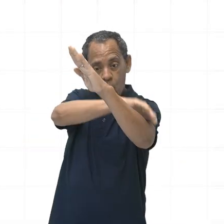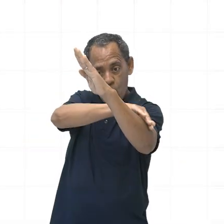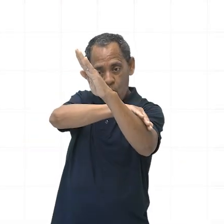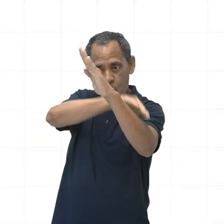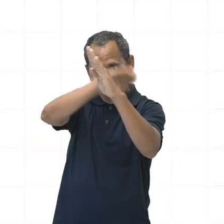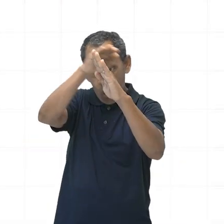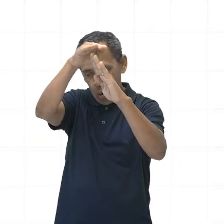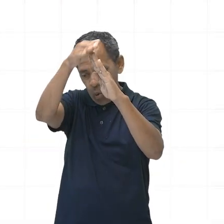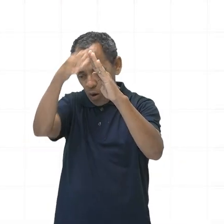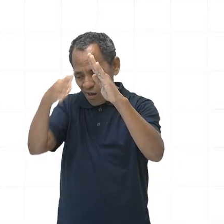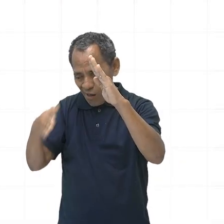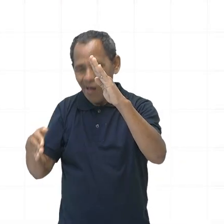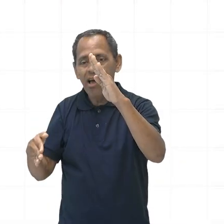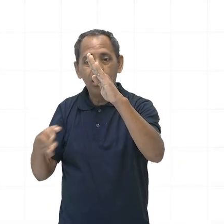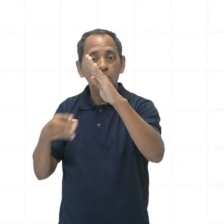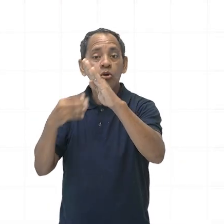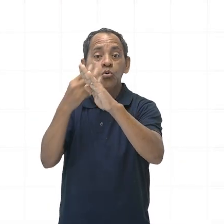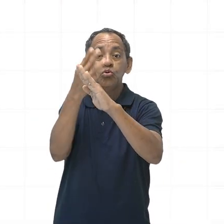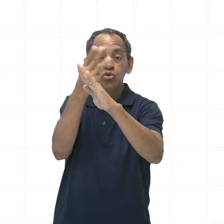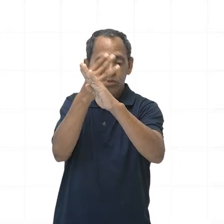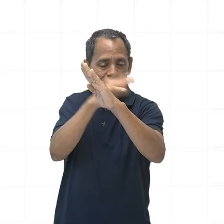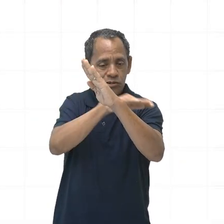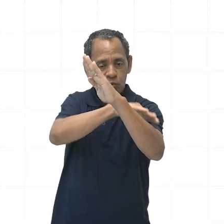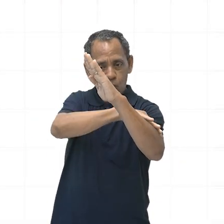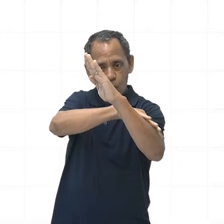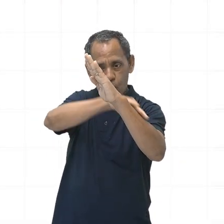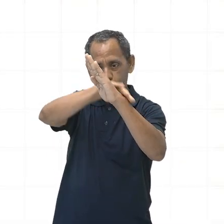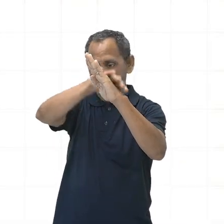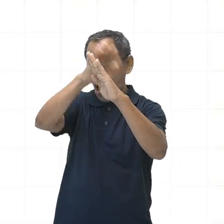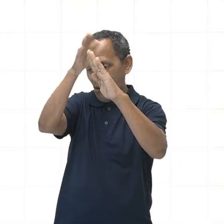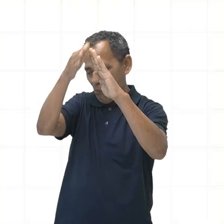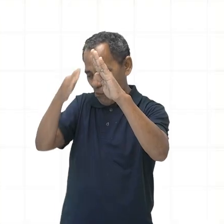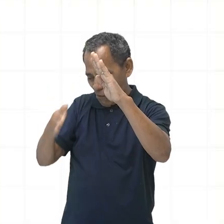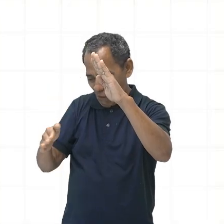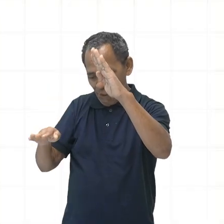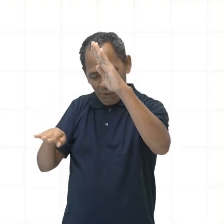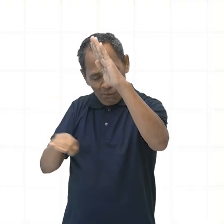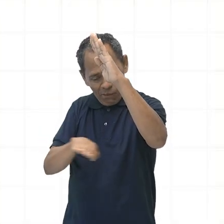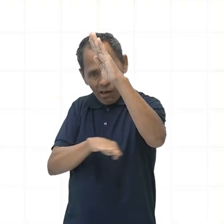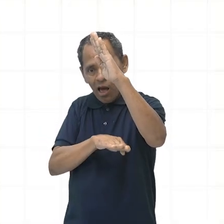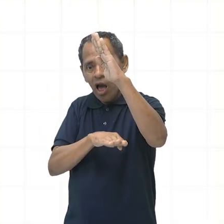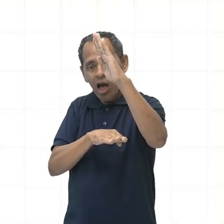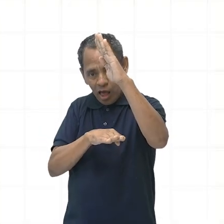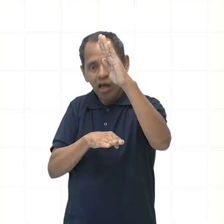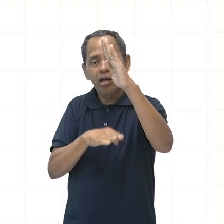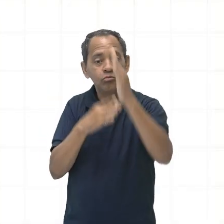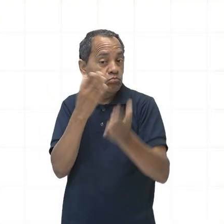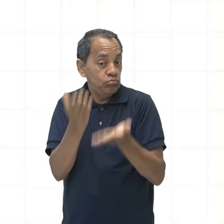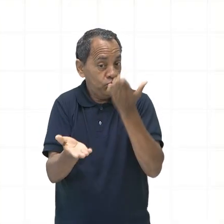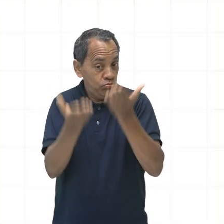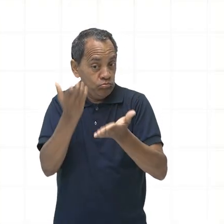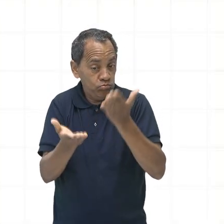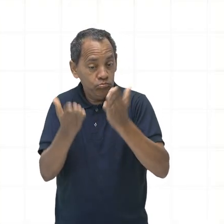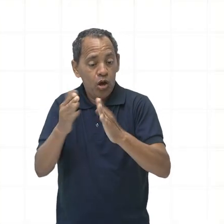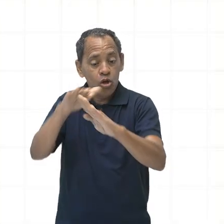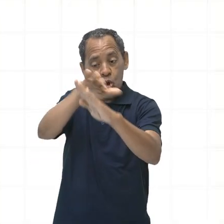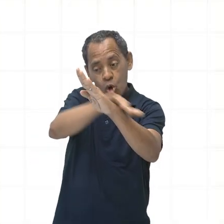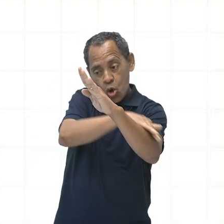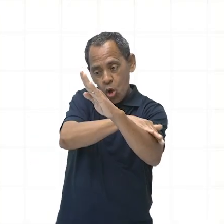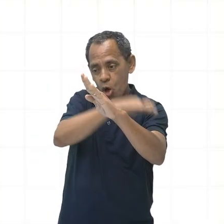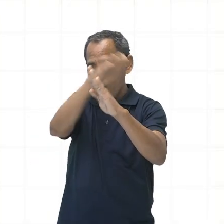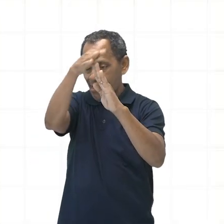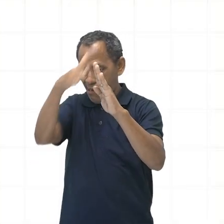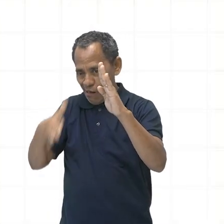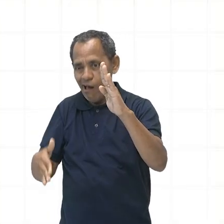triângulo são ordenadamente proporcionais aos lados de outro triângulo, esses 2